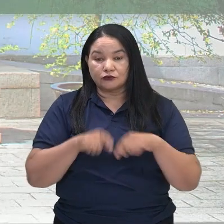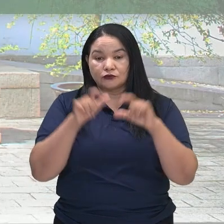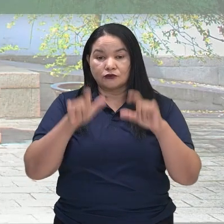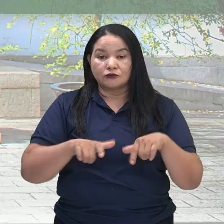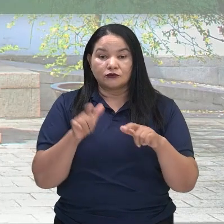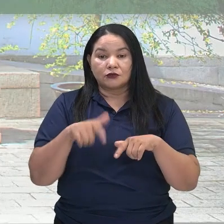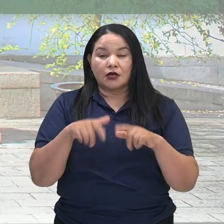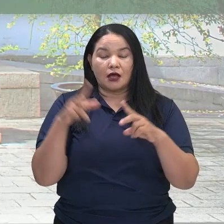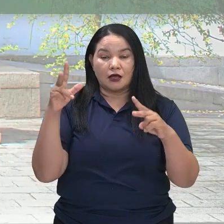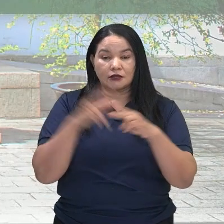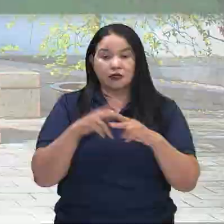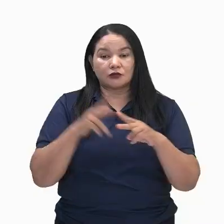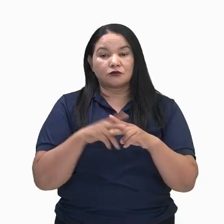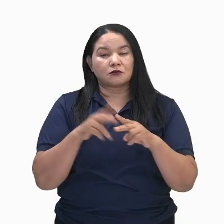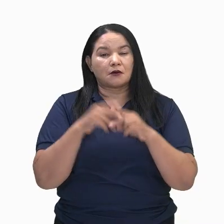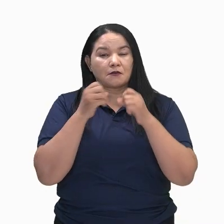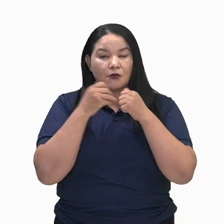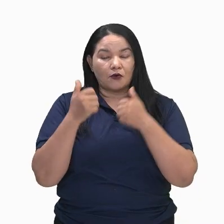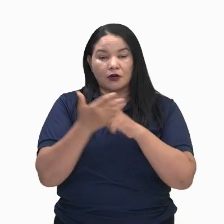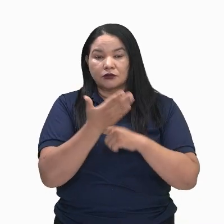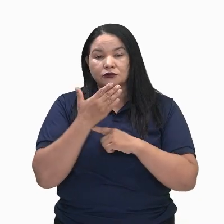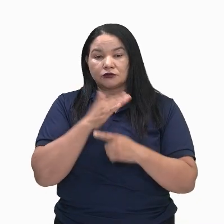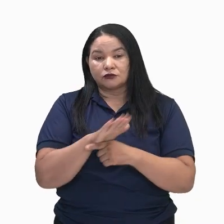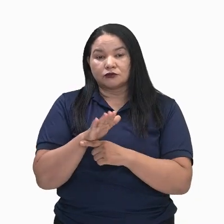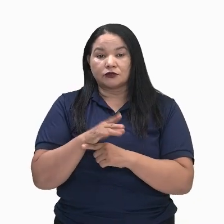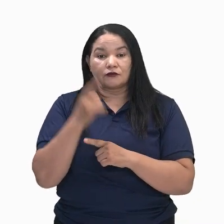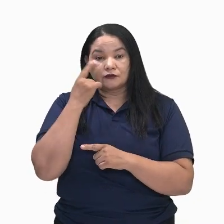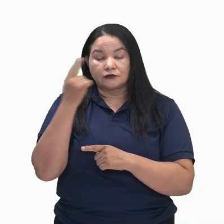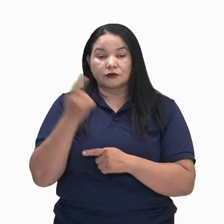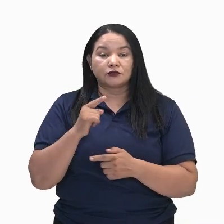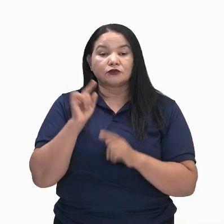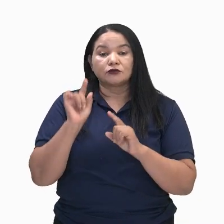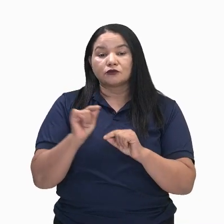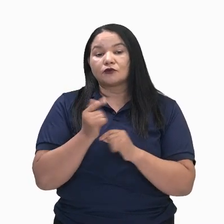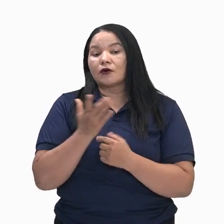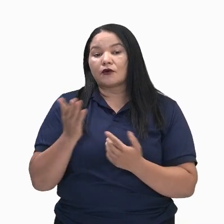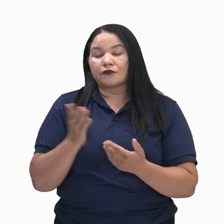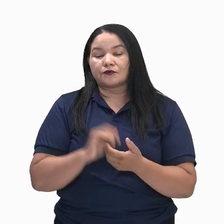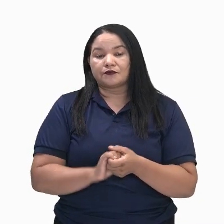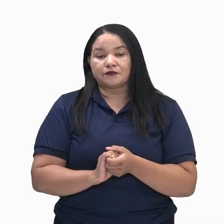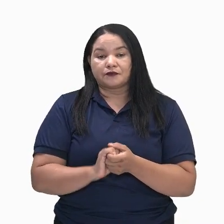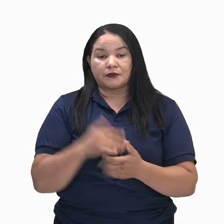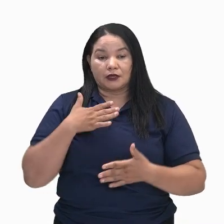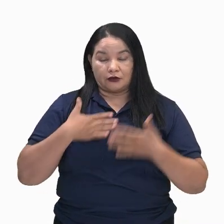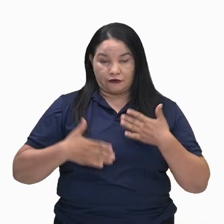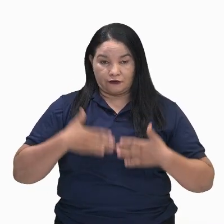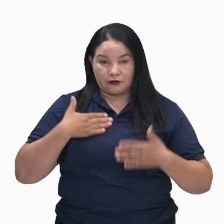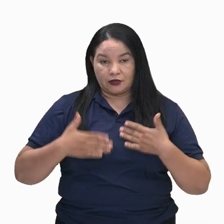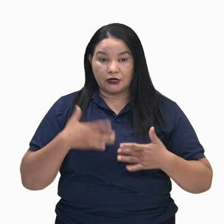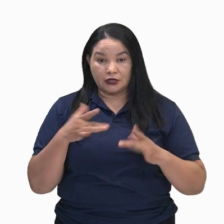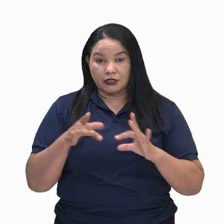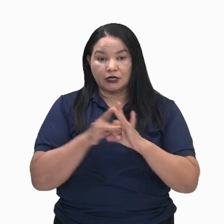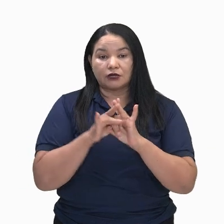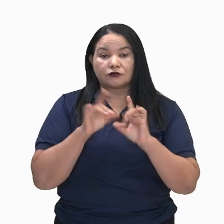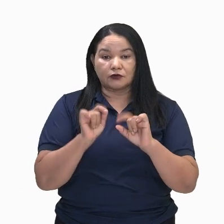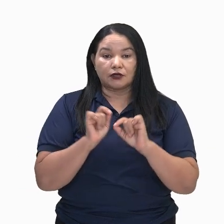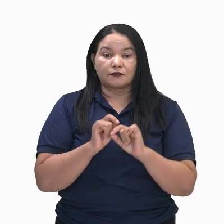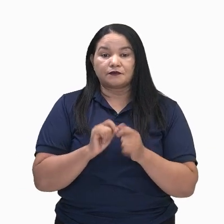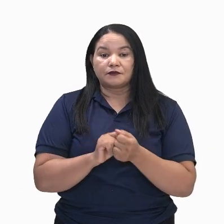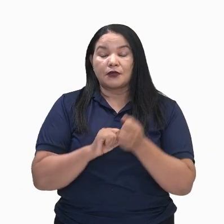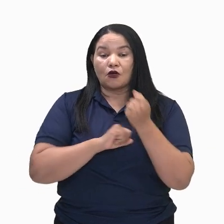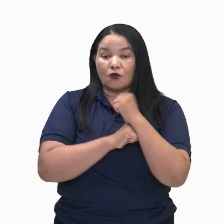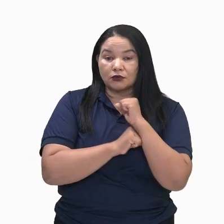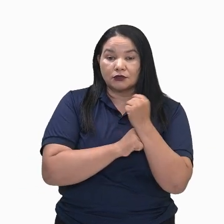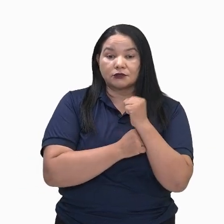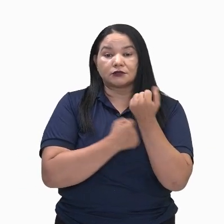vários benefícios. Vamos relembrar quais são eles? Então, nós temos os benefícios físicos, que estão ligados ali à melhora da coordenação